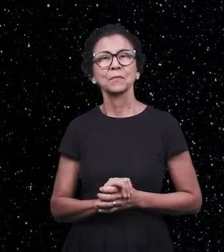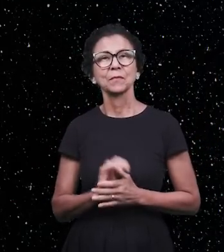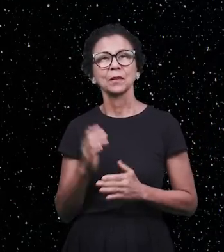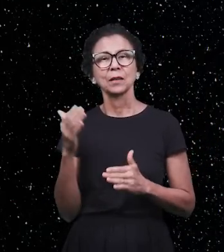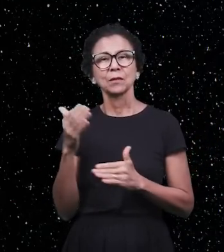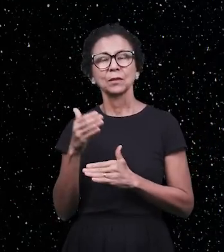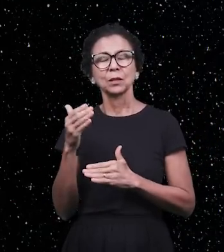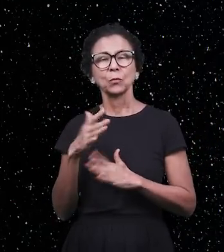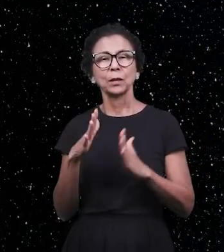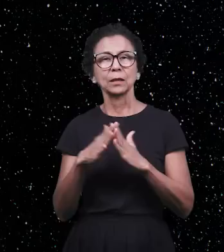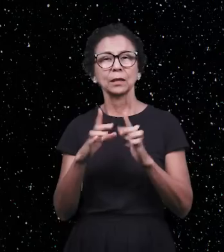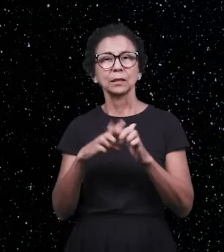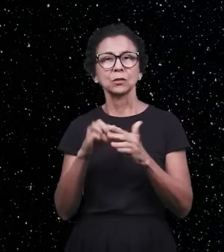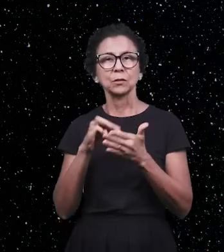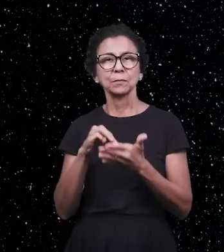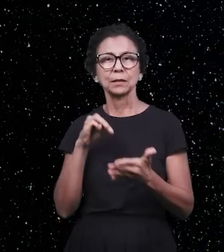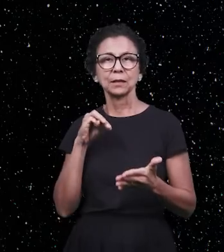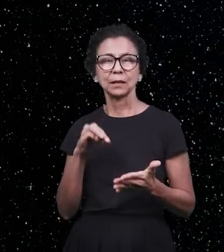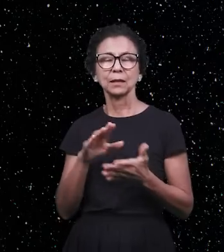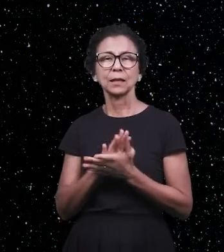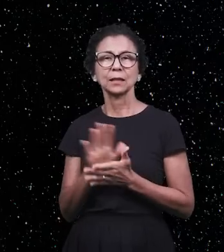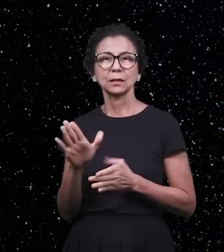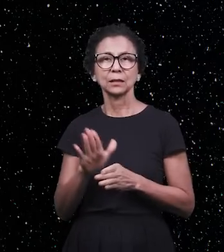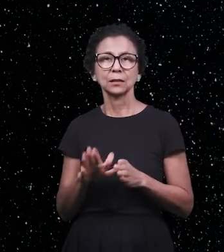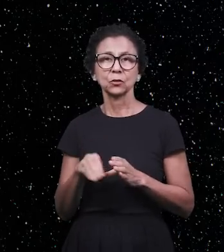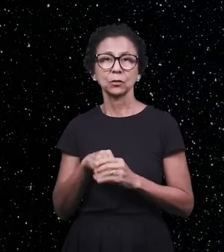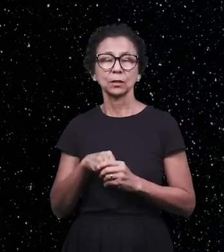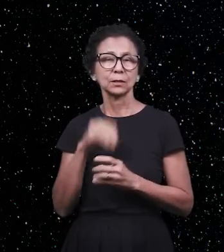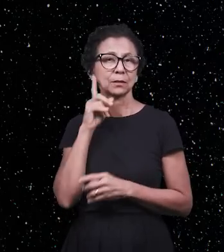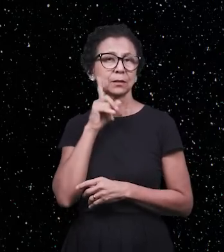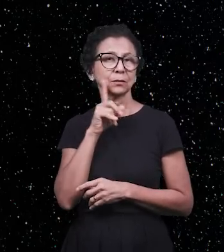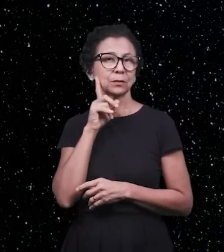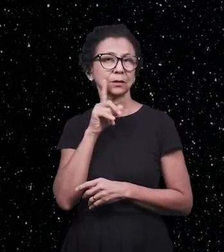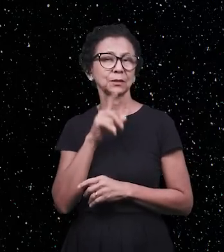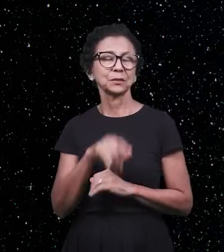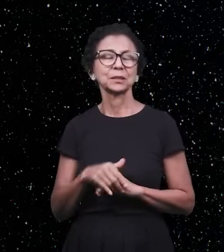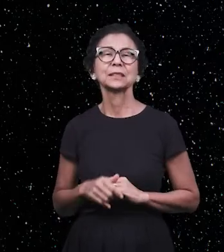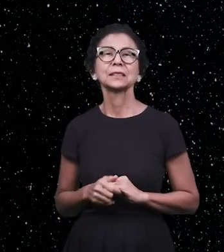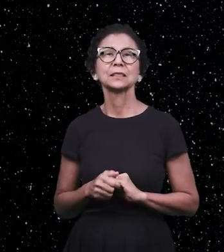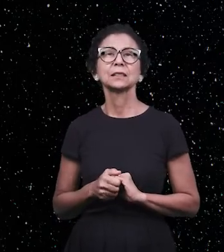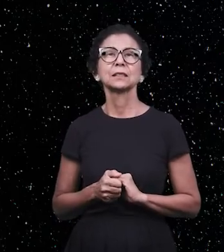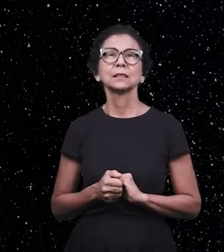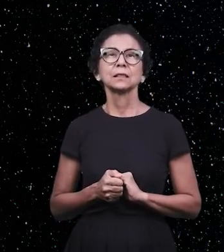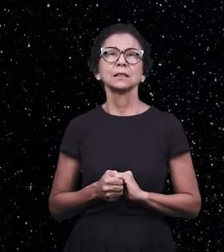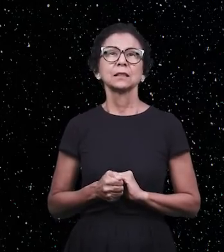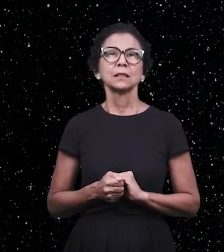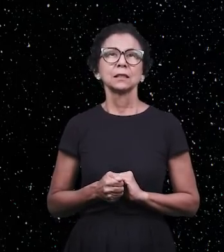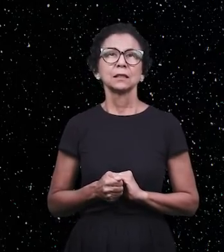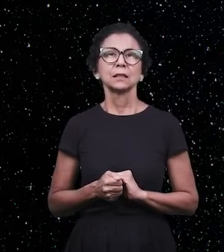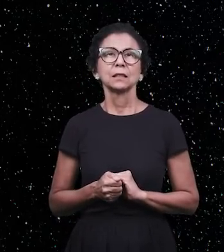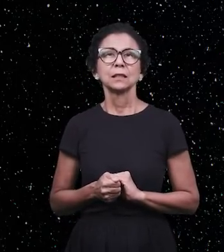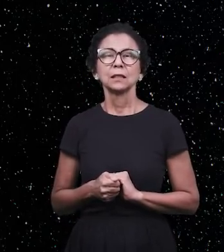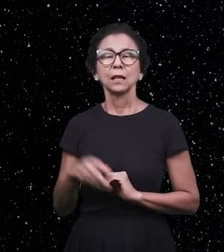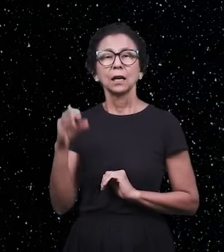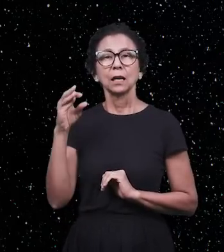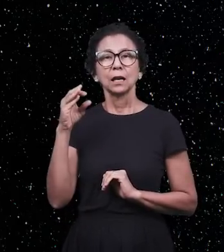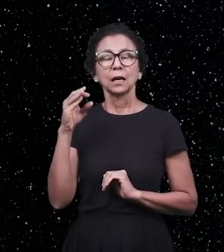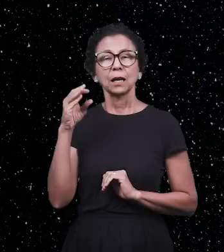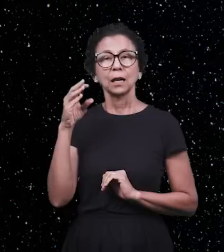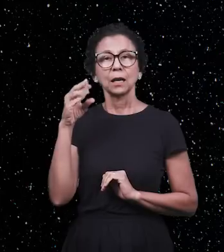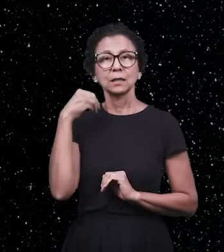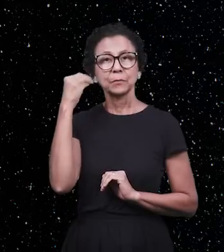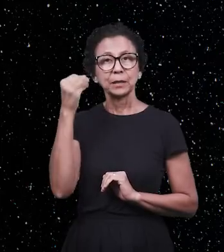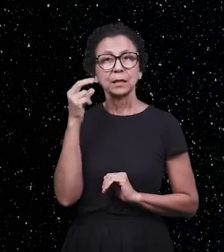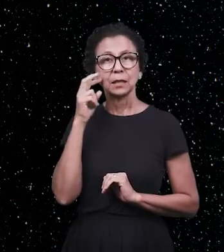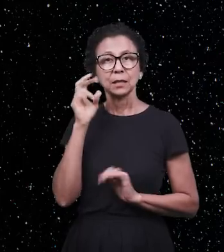da igreja de Newark, em New Jersey, nos Estados Unidos. Quero aqui compartilhar um pouco da nossa experiência em assistir